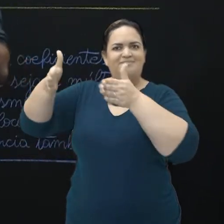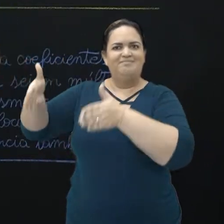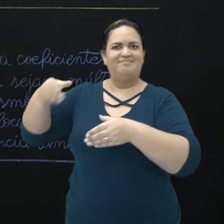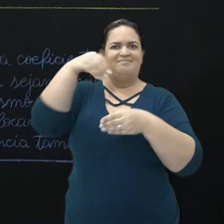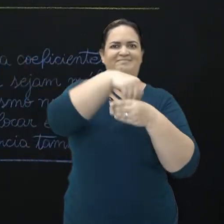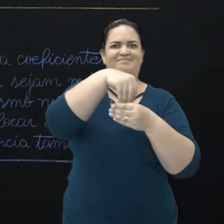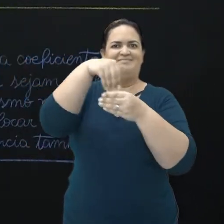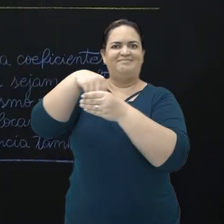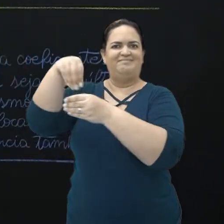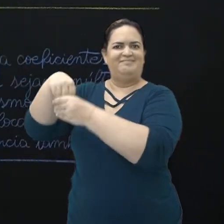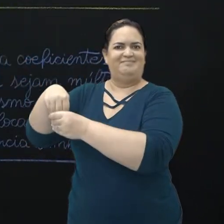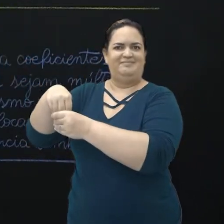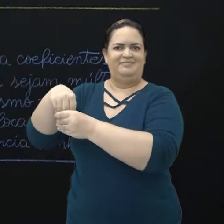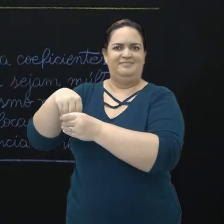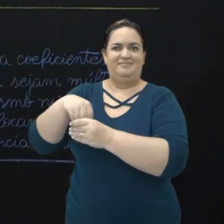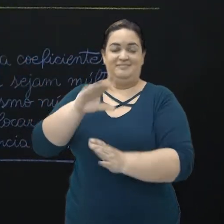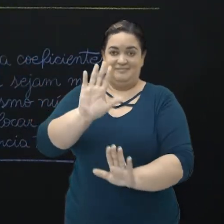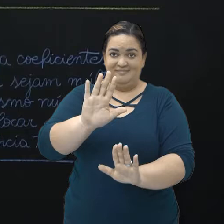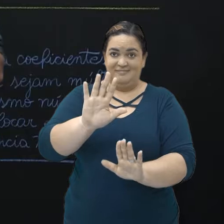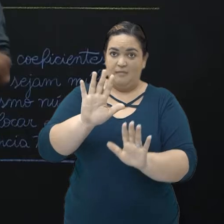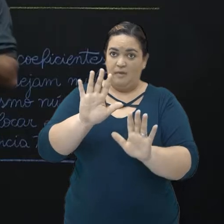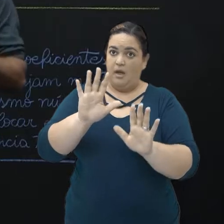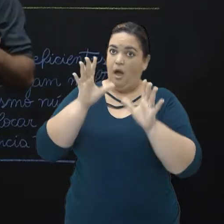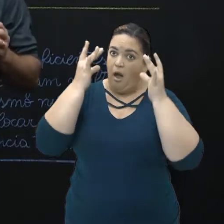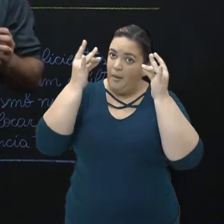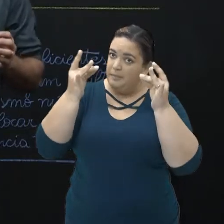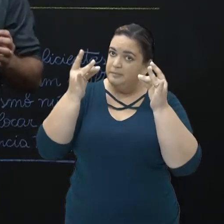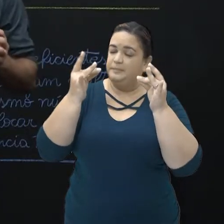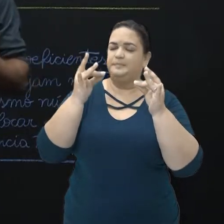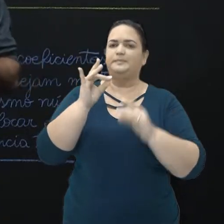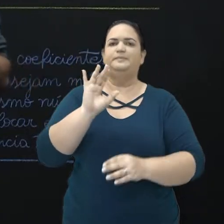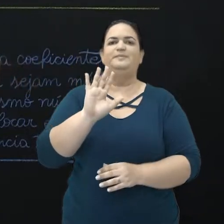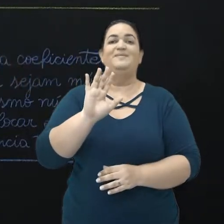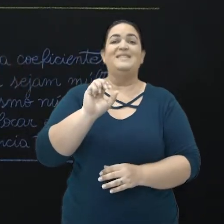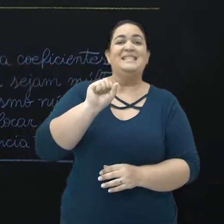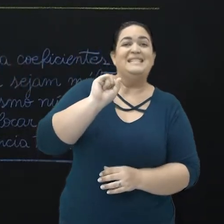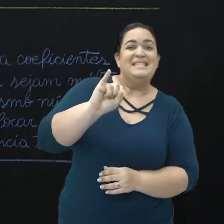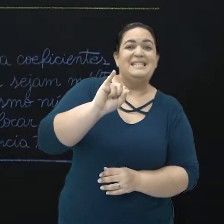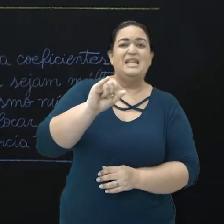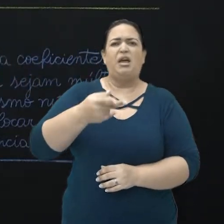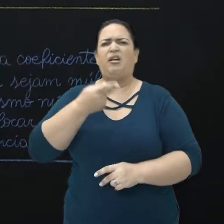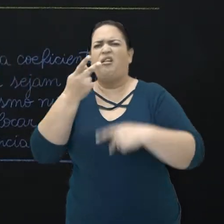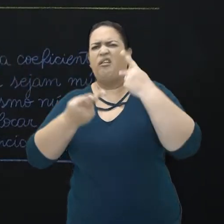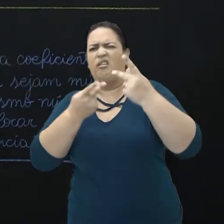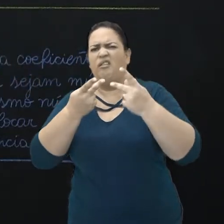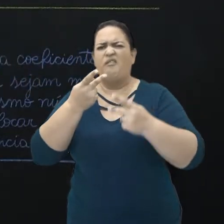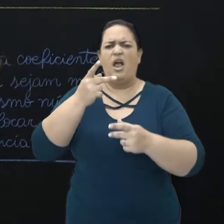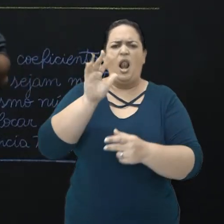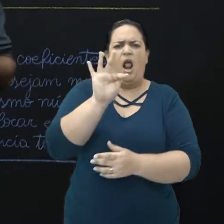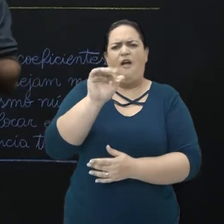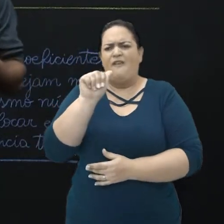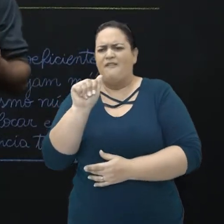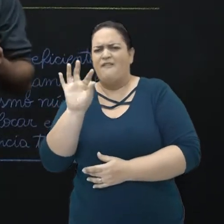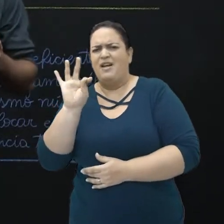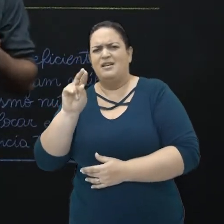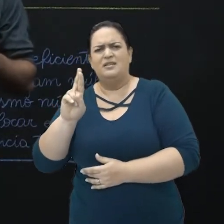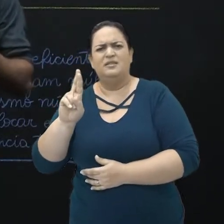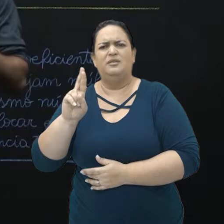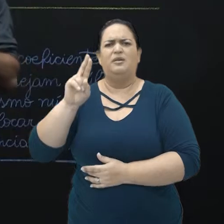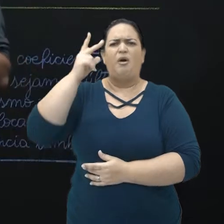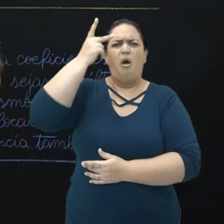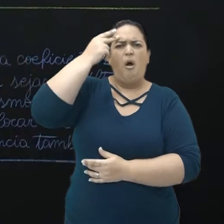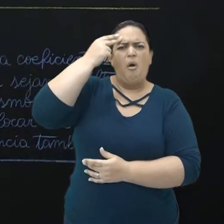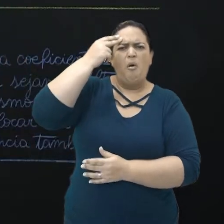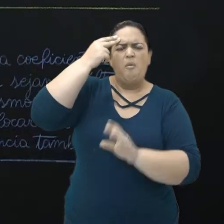elementos. Agora, pessoal, atenção para o seguinte também, tá? Quando a gente fala em fator comum em evidência, esse fator ele